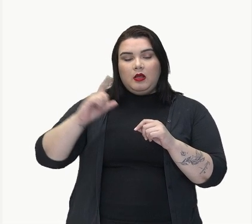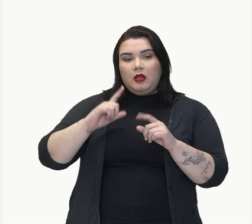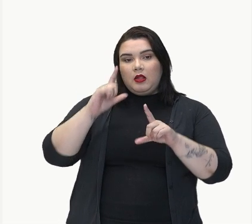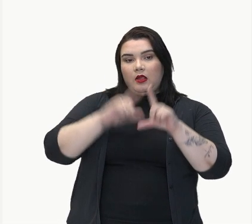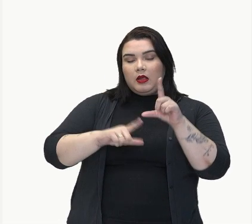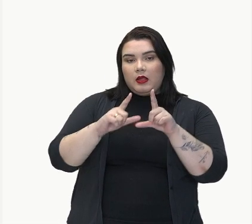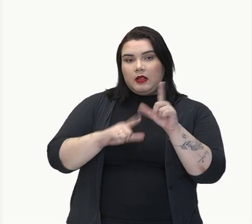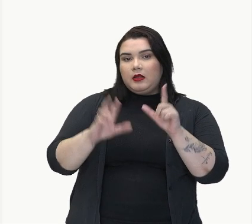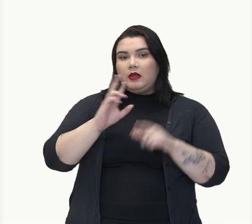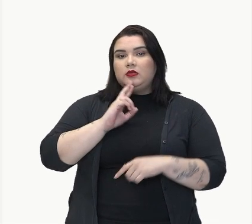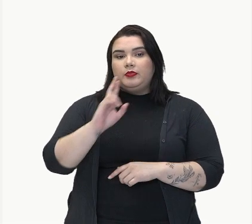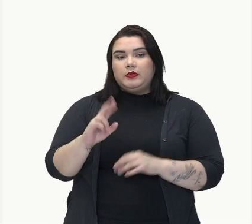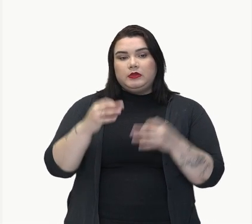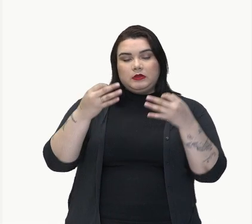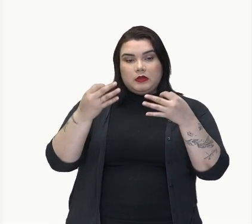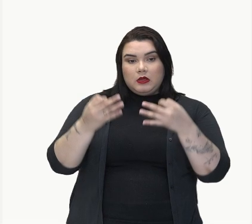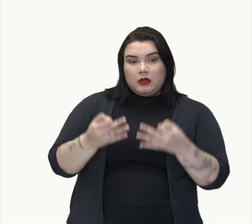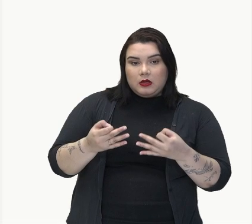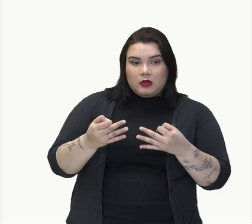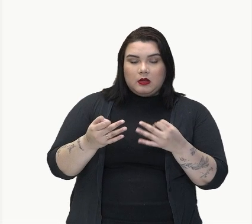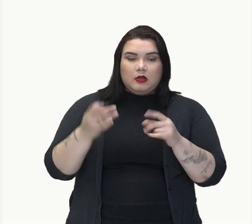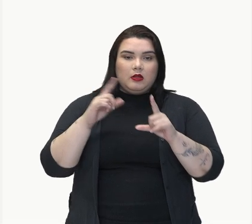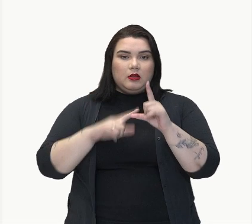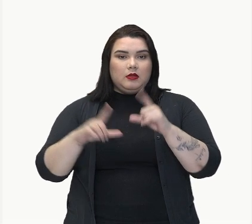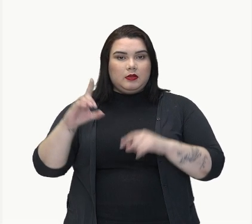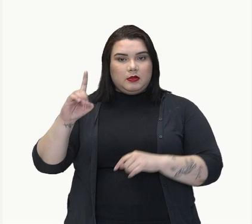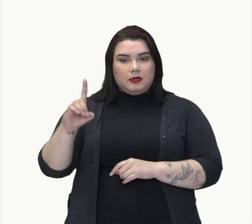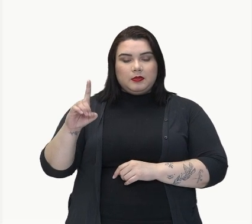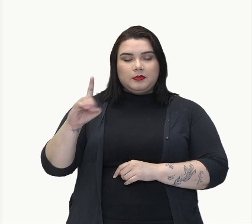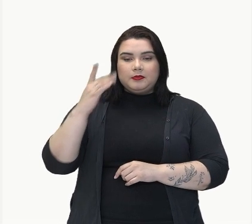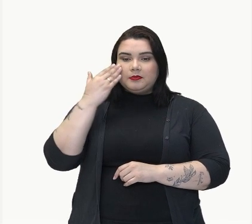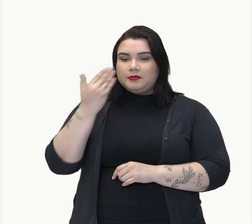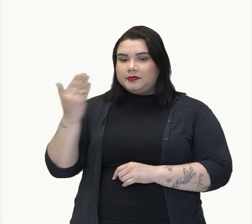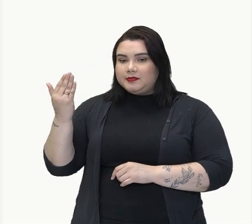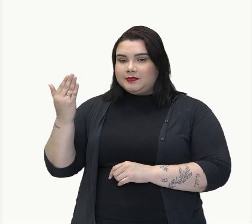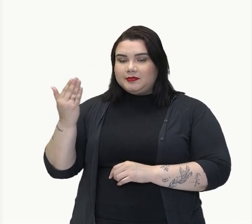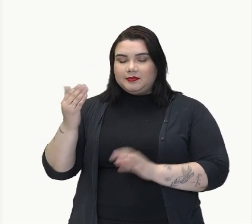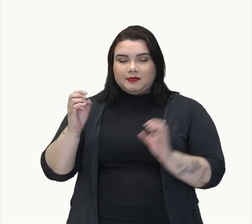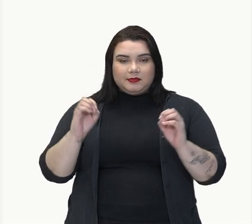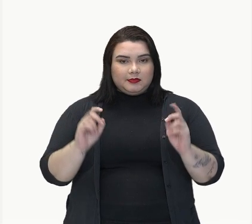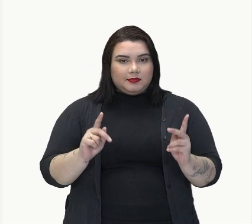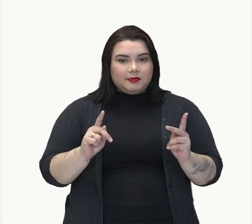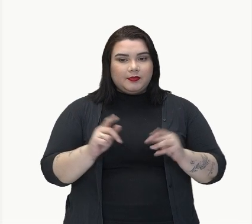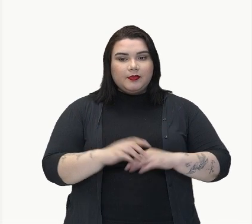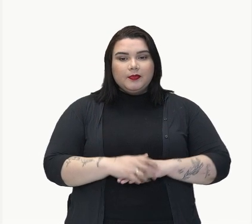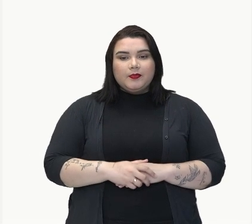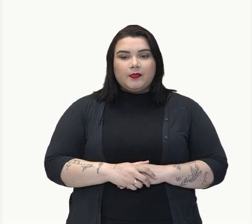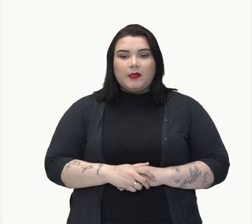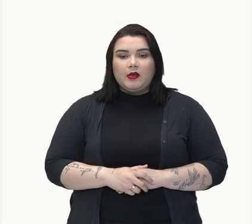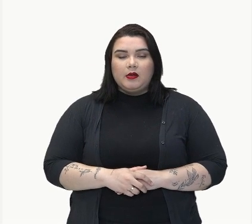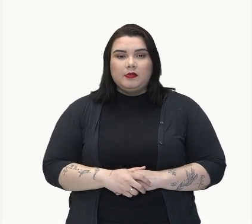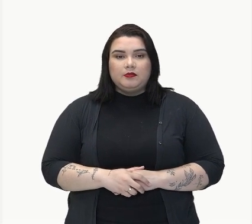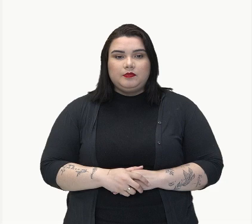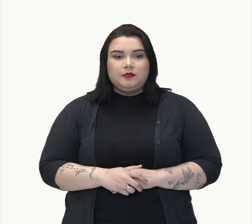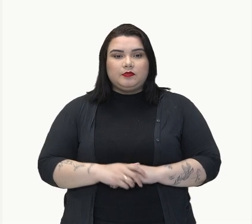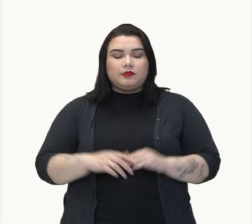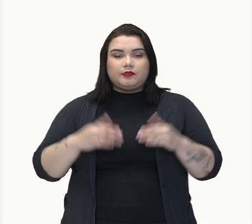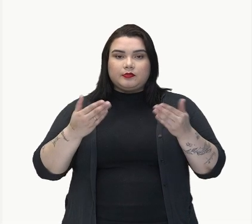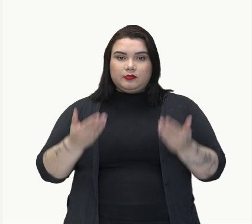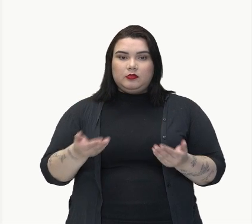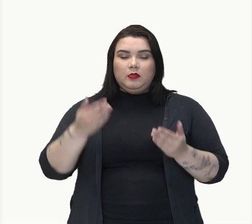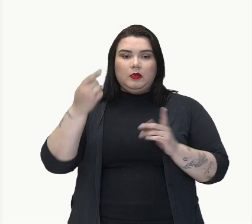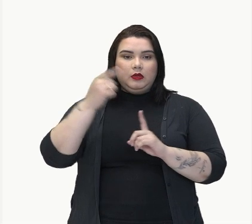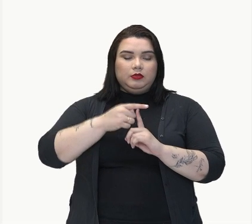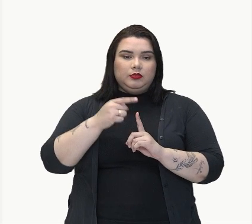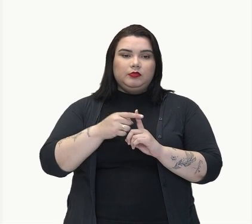alternativa correta é a letra D. Ok, gente? Olha que legal, né? Então, é dessa forma